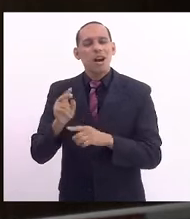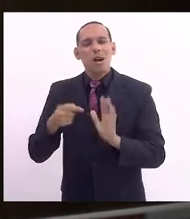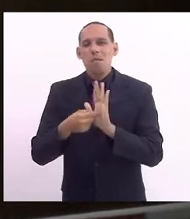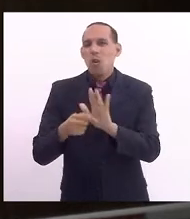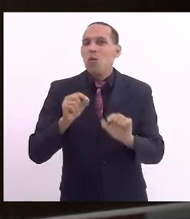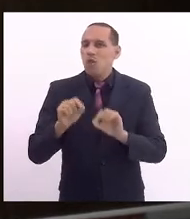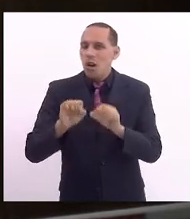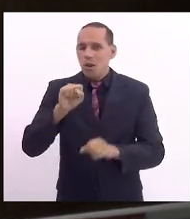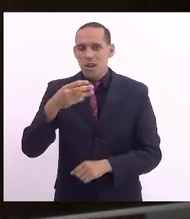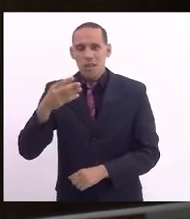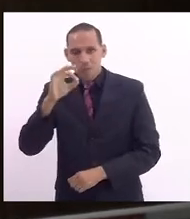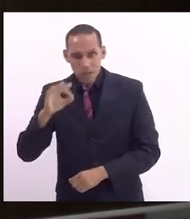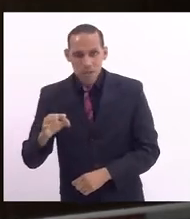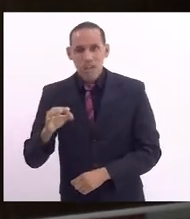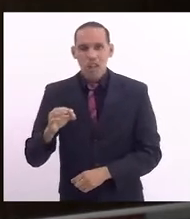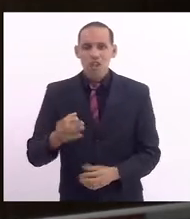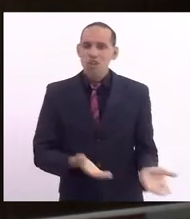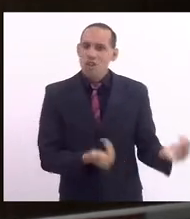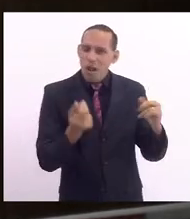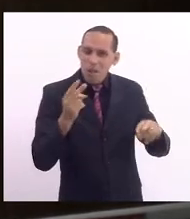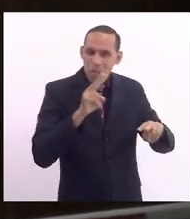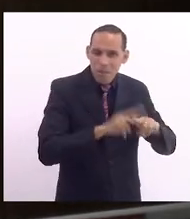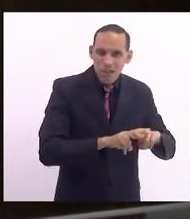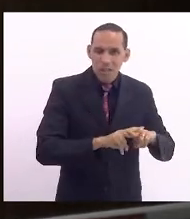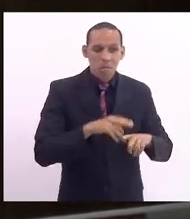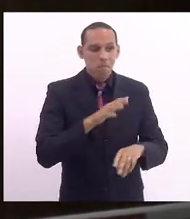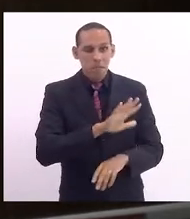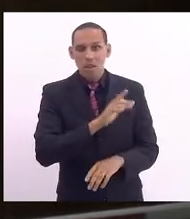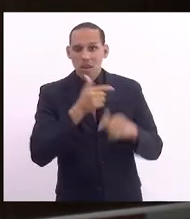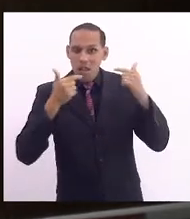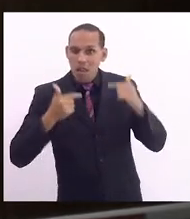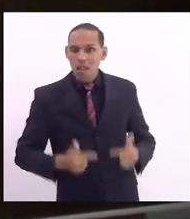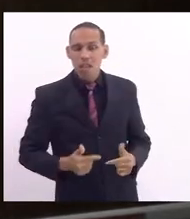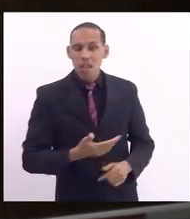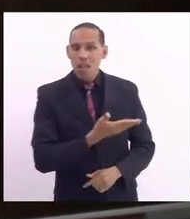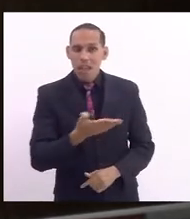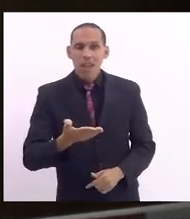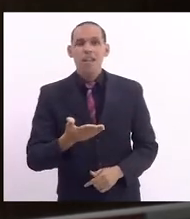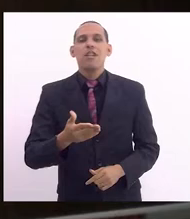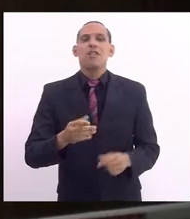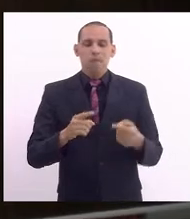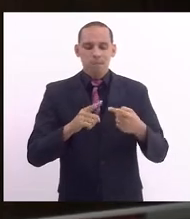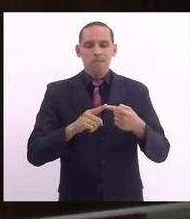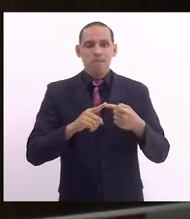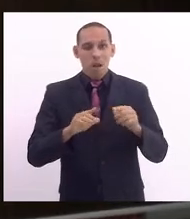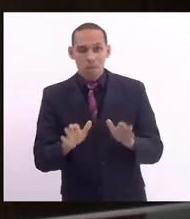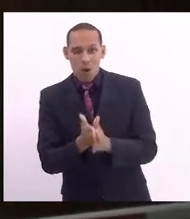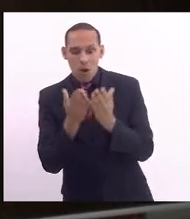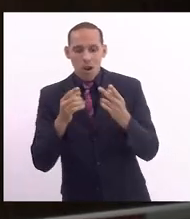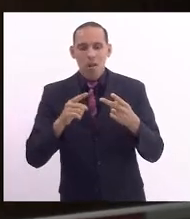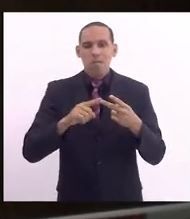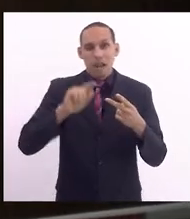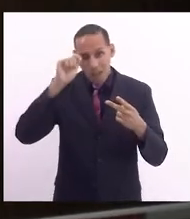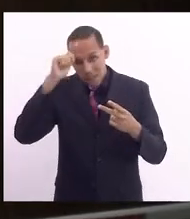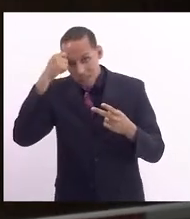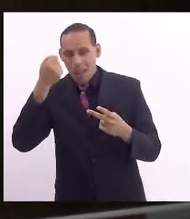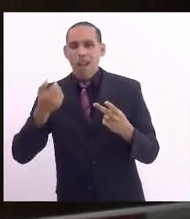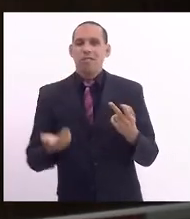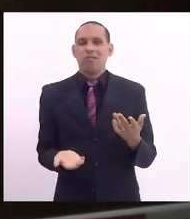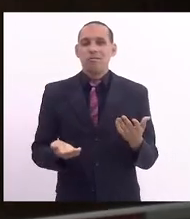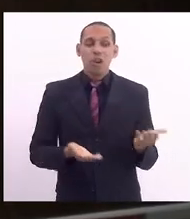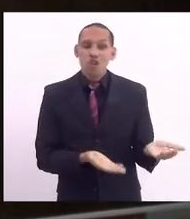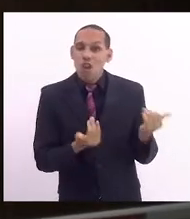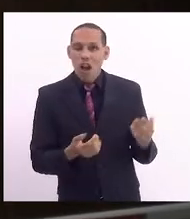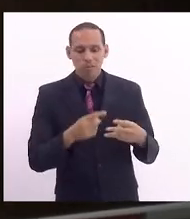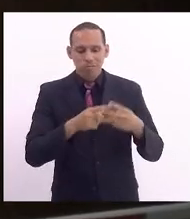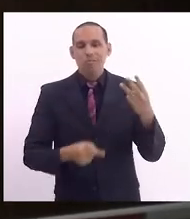jovens que foram presos inocentemente, eles eram jovens, negros e pobres. E, diante disso, eu gostaria de